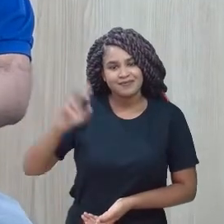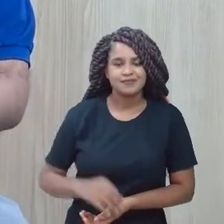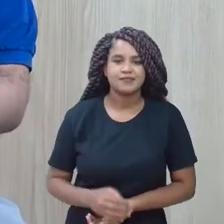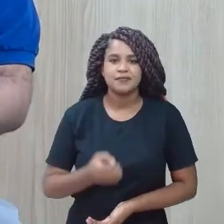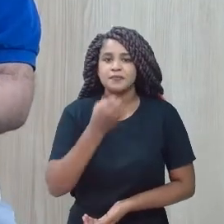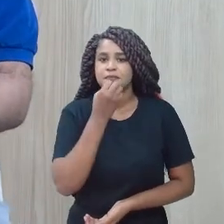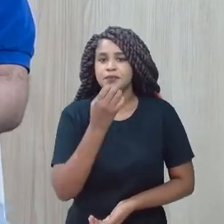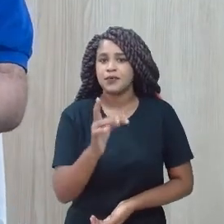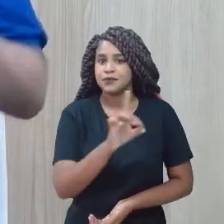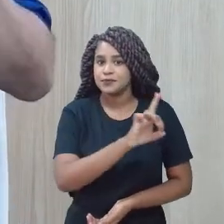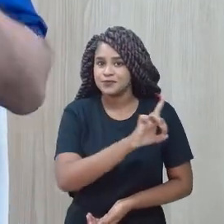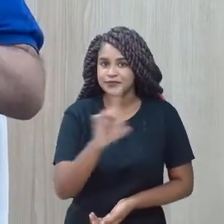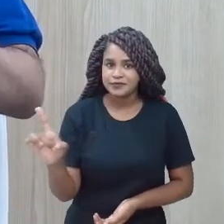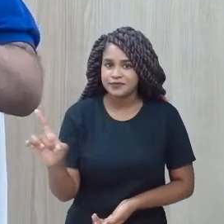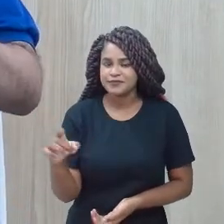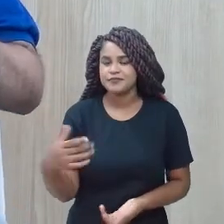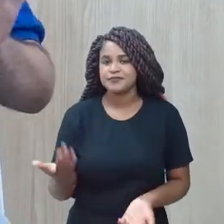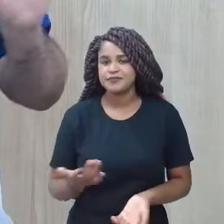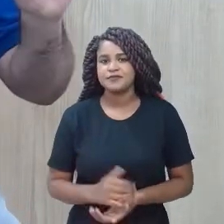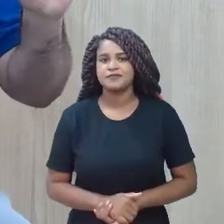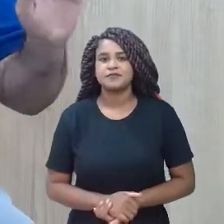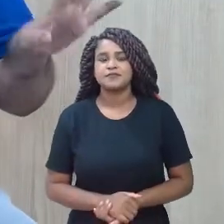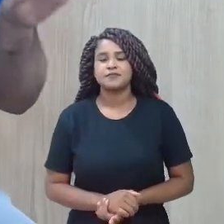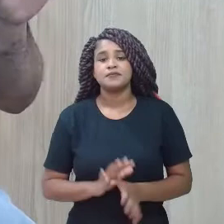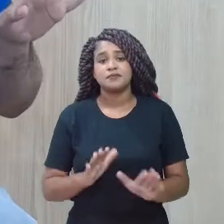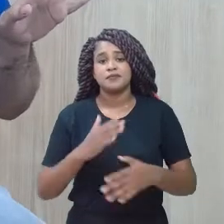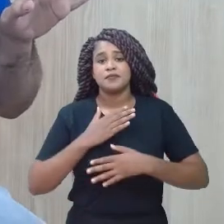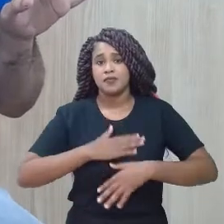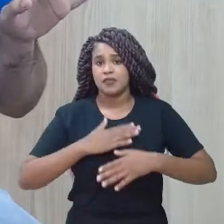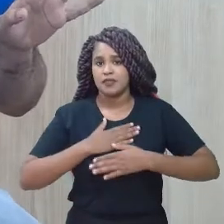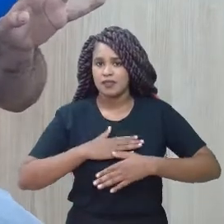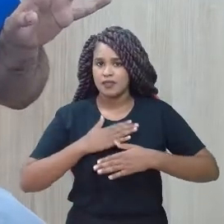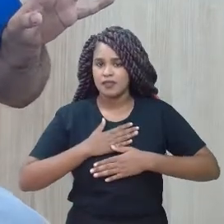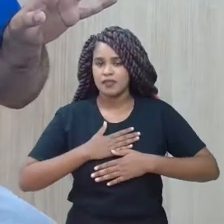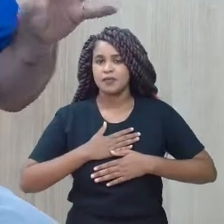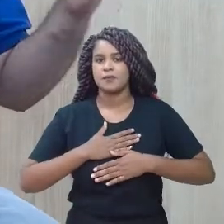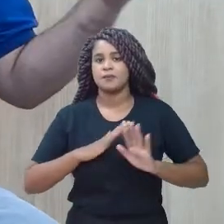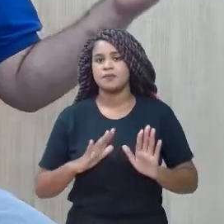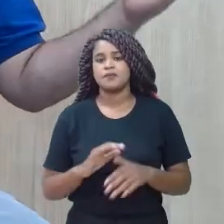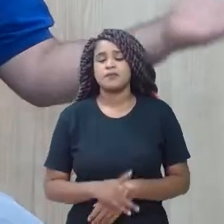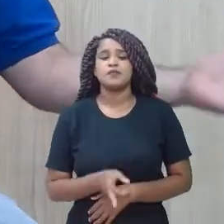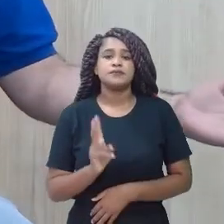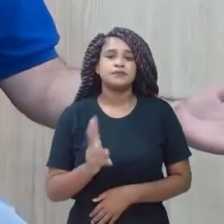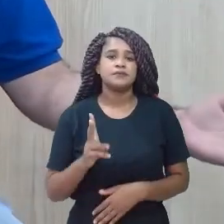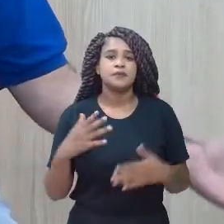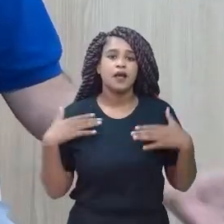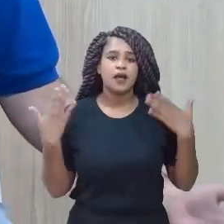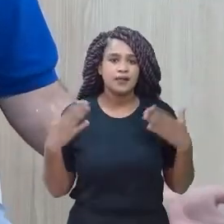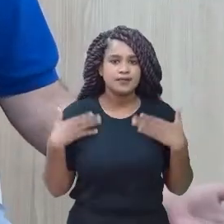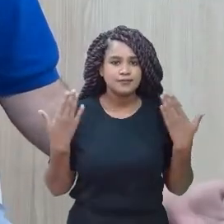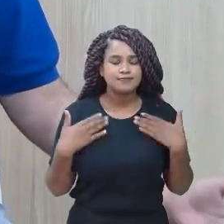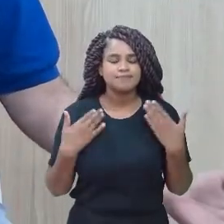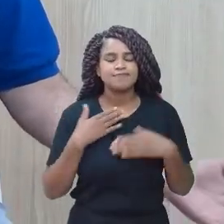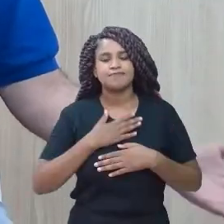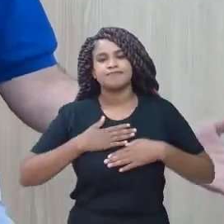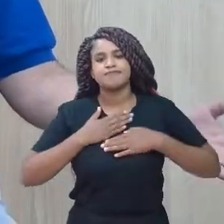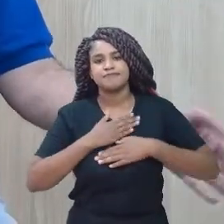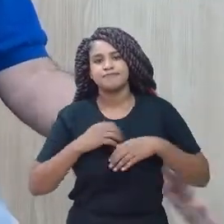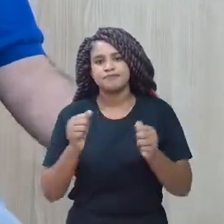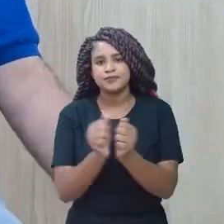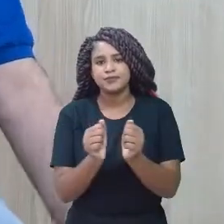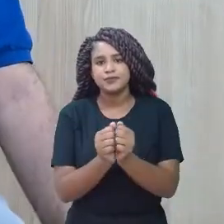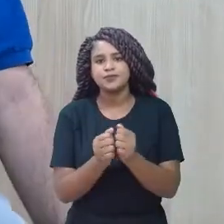dia, bom dia. Bom dia mesmo. Calma, antes de organizar aqui, é sempre porque é uma alegria, um prazer, uma enorme satisfação estar